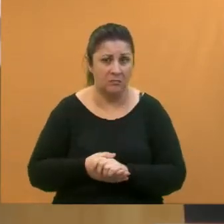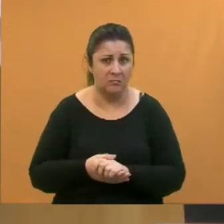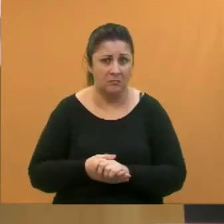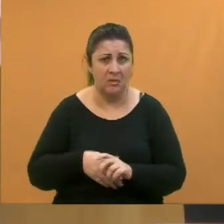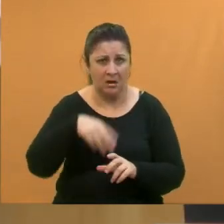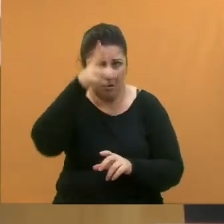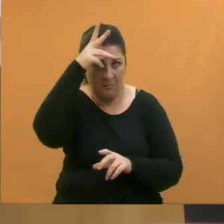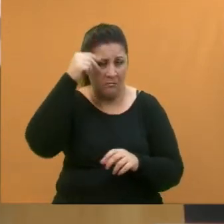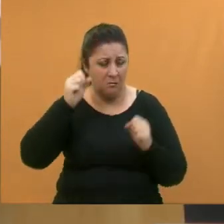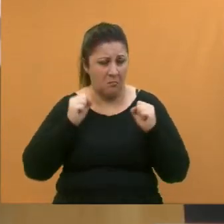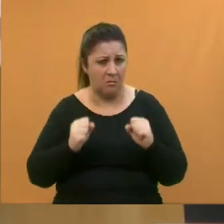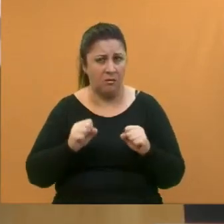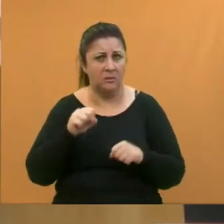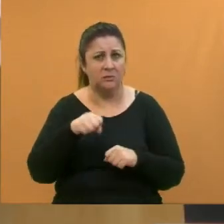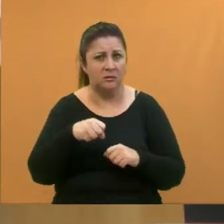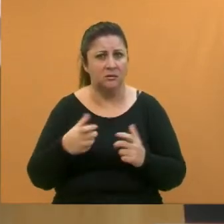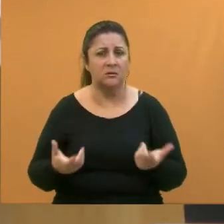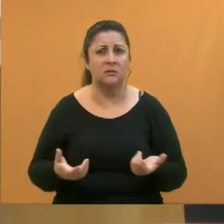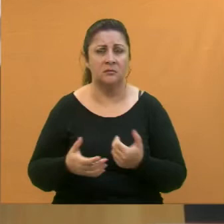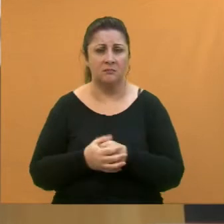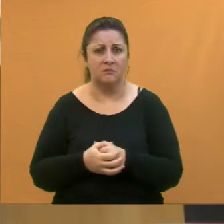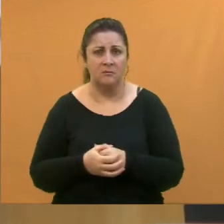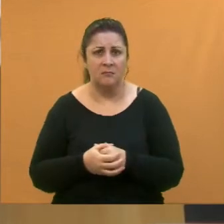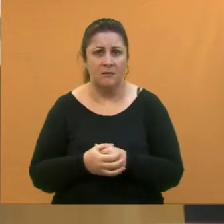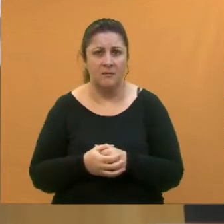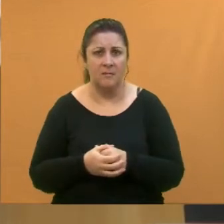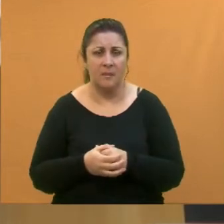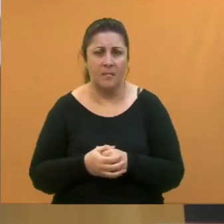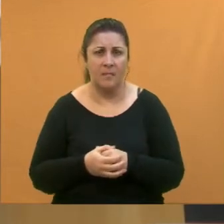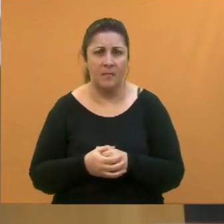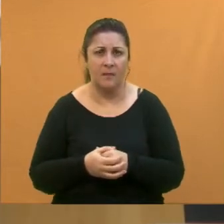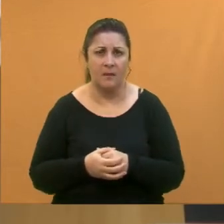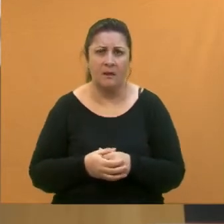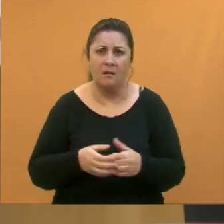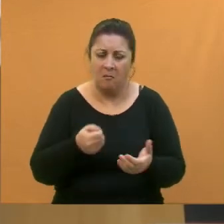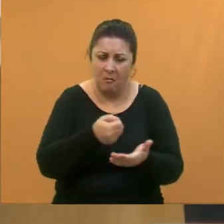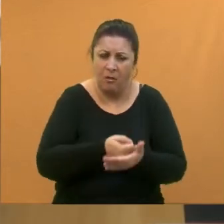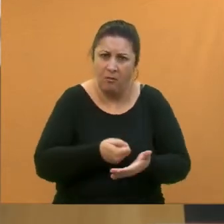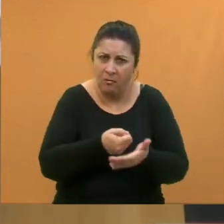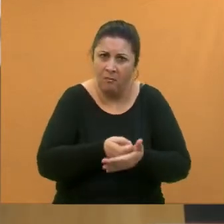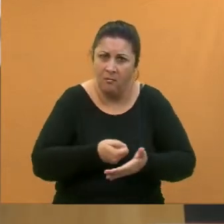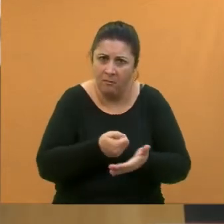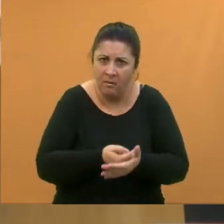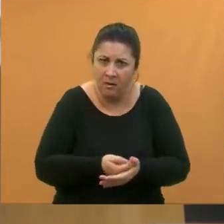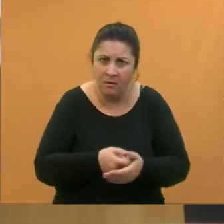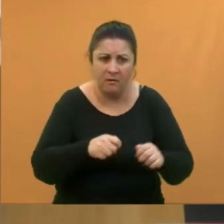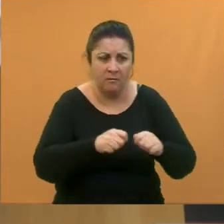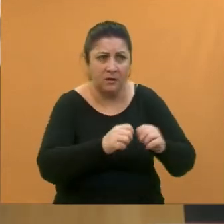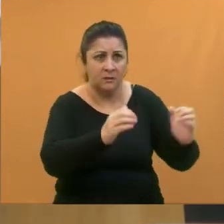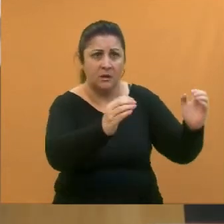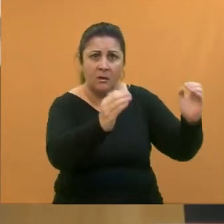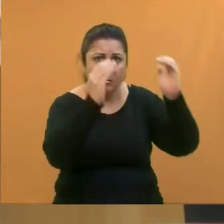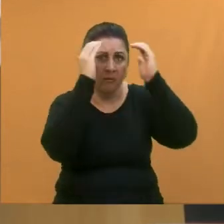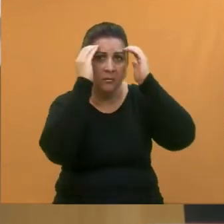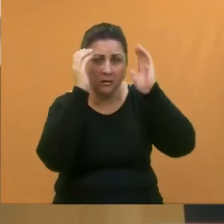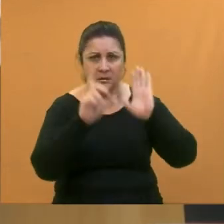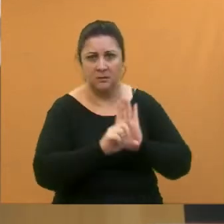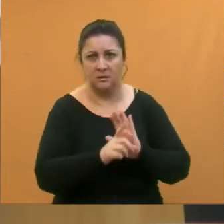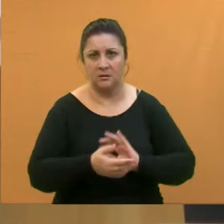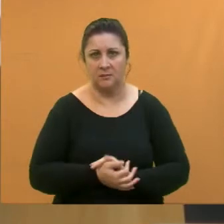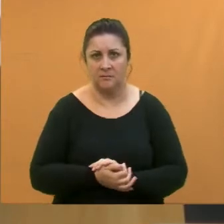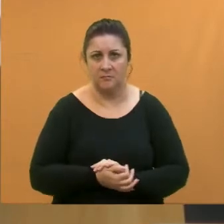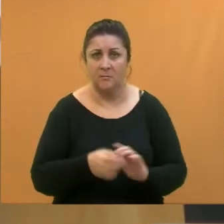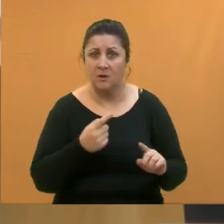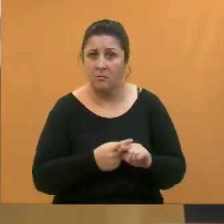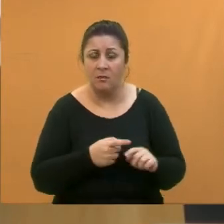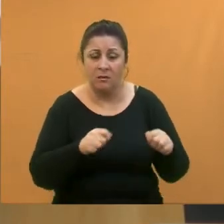prefeitura pode sim apertar, né, através da justiça, para que ele cumpra aquilo que está na lei, porque ele está